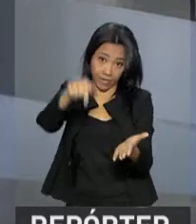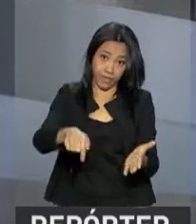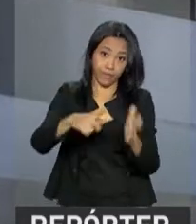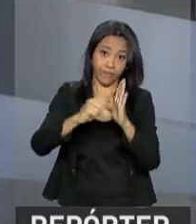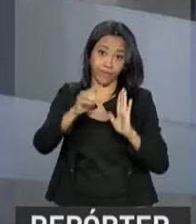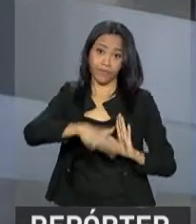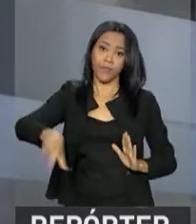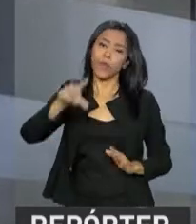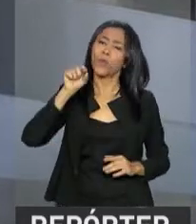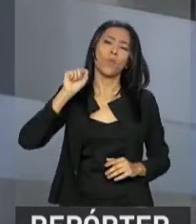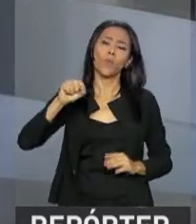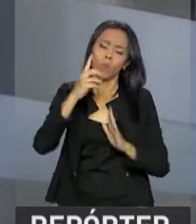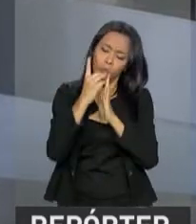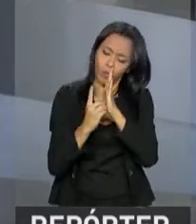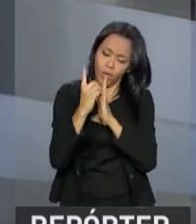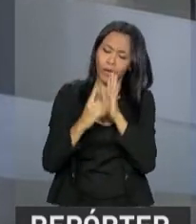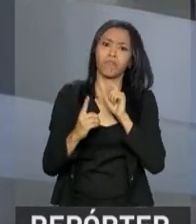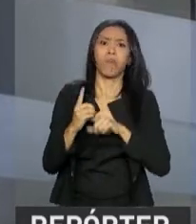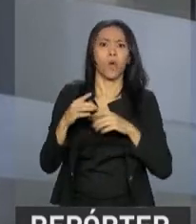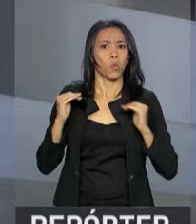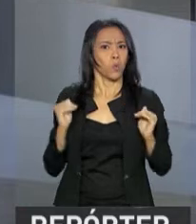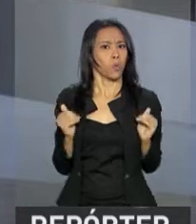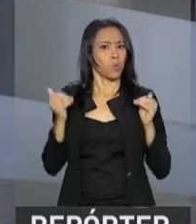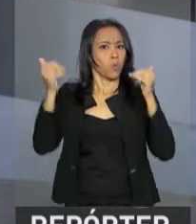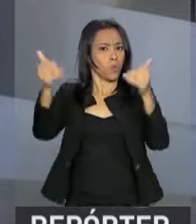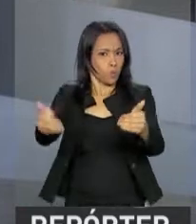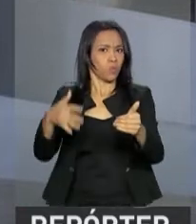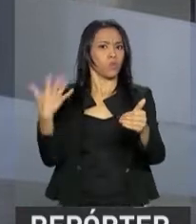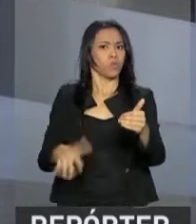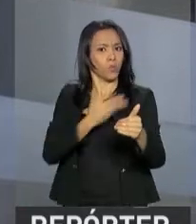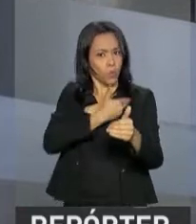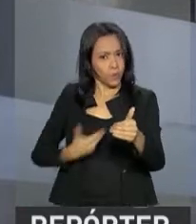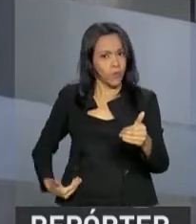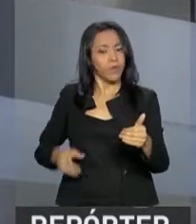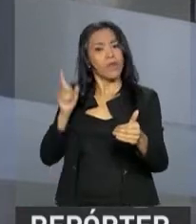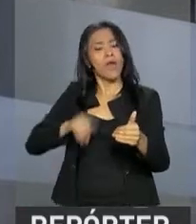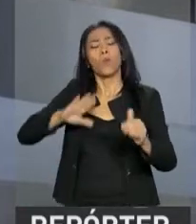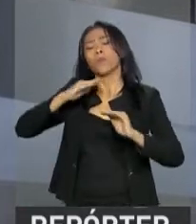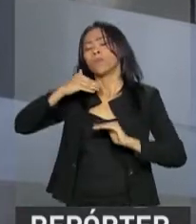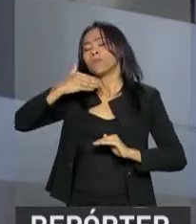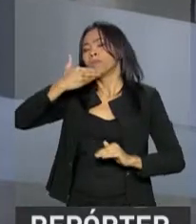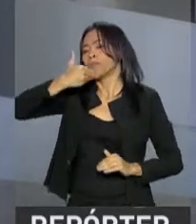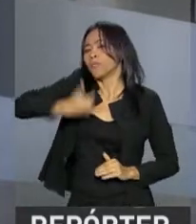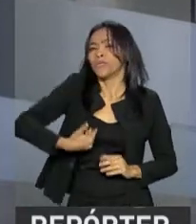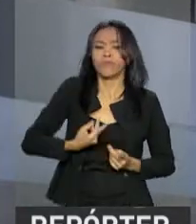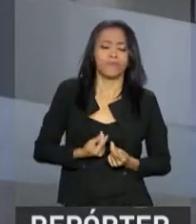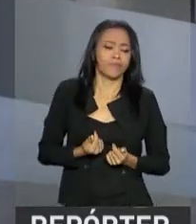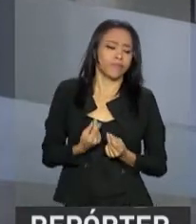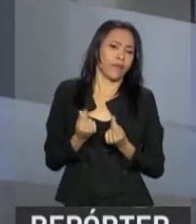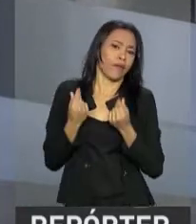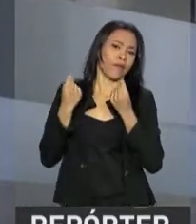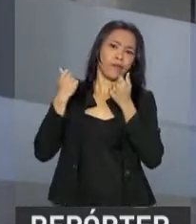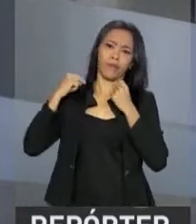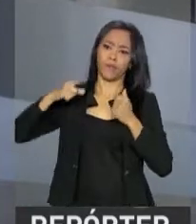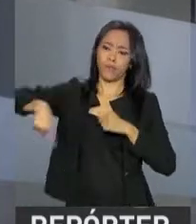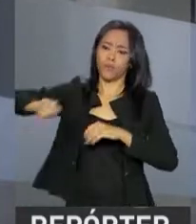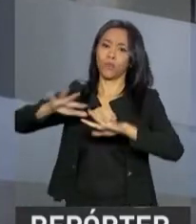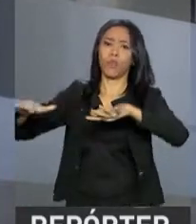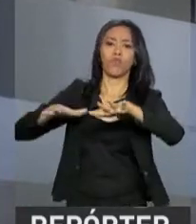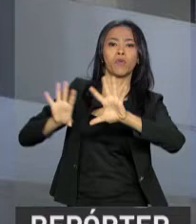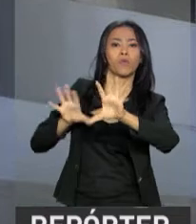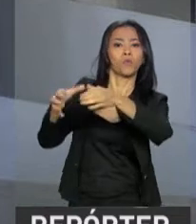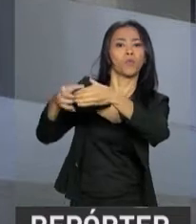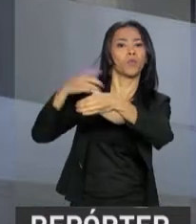medida é considerada um avanço para o governo e atende a uma pauta de reivindicações do movimento negro para